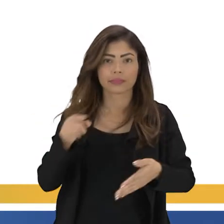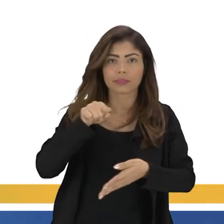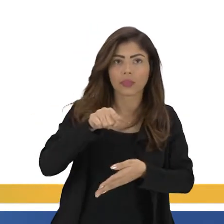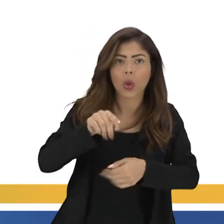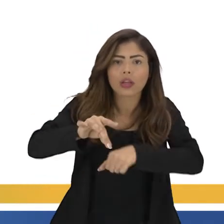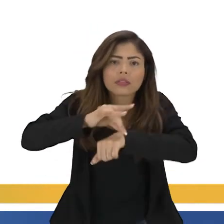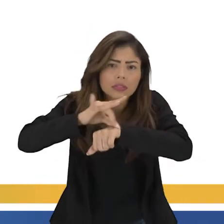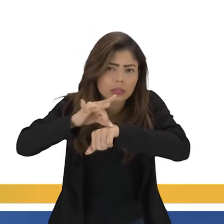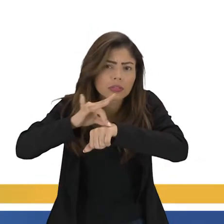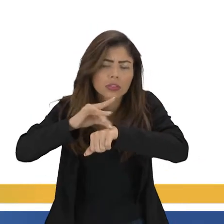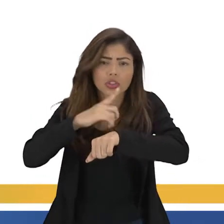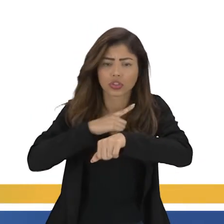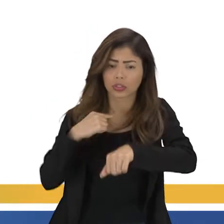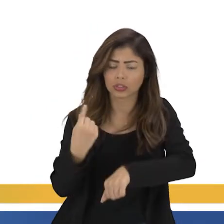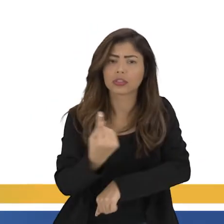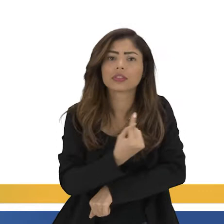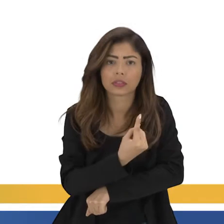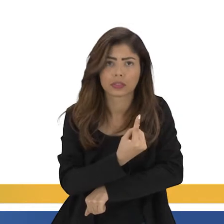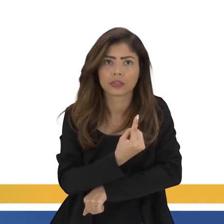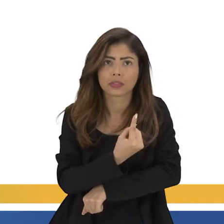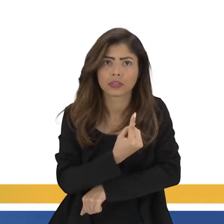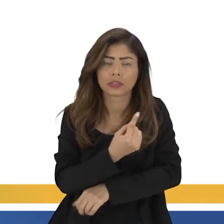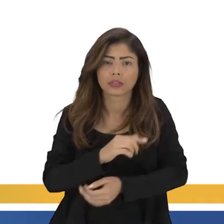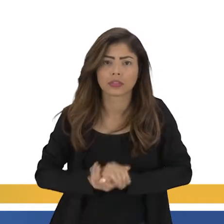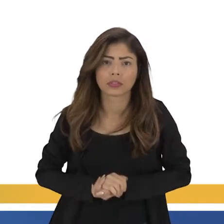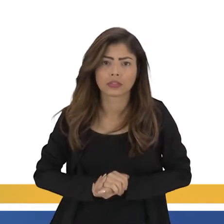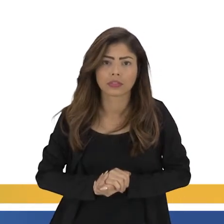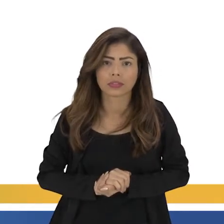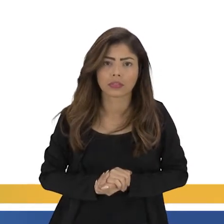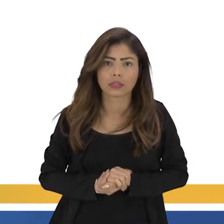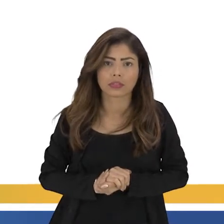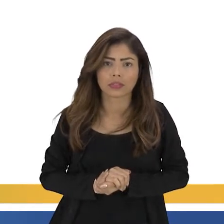em negrito, nós temos o